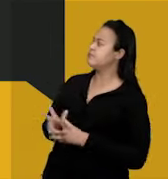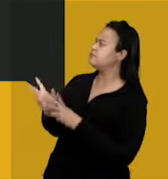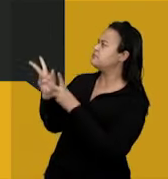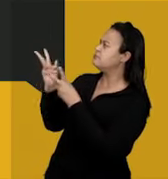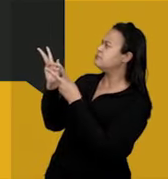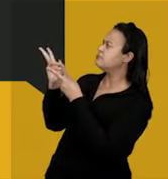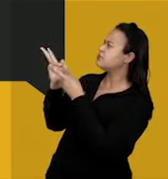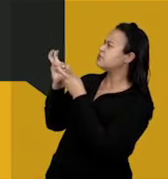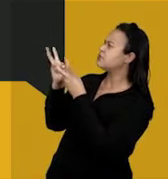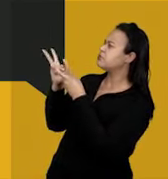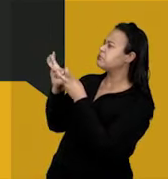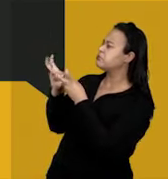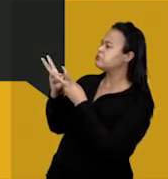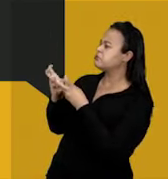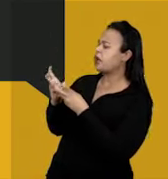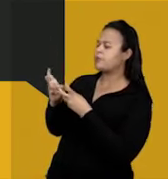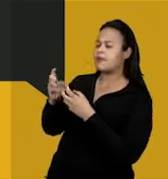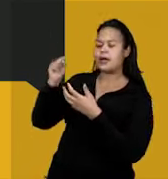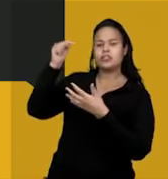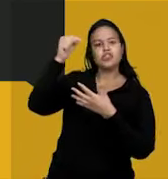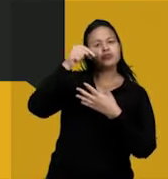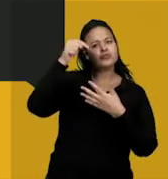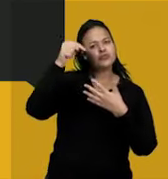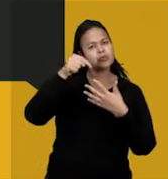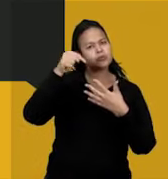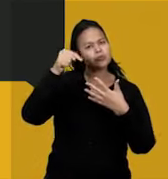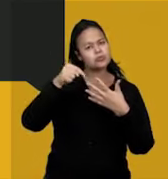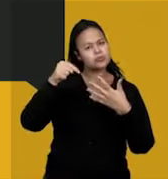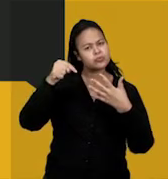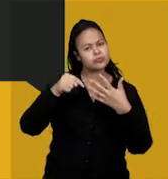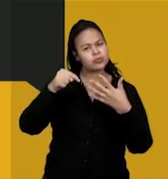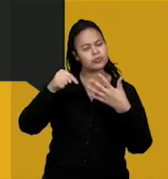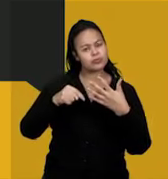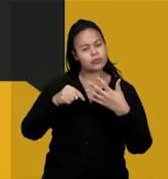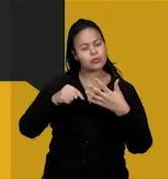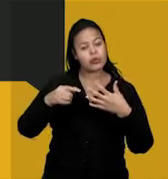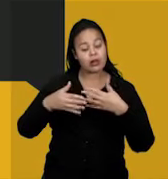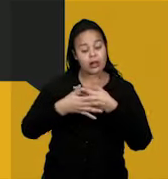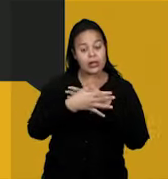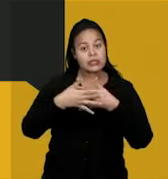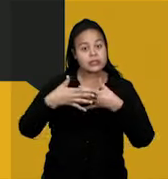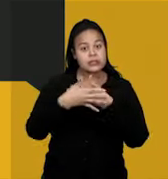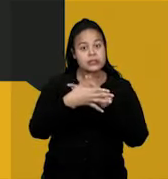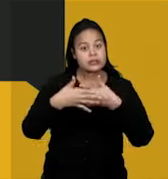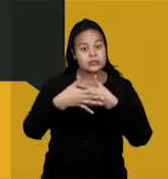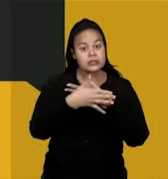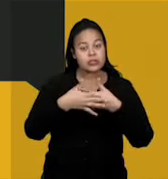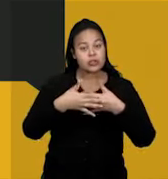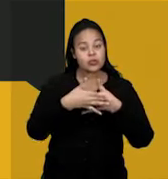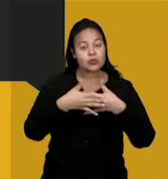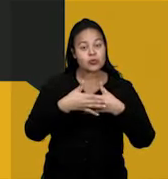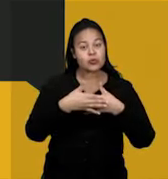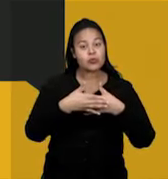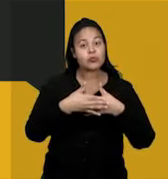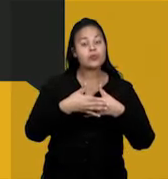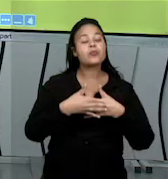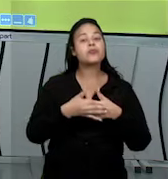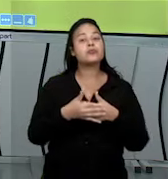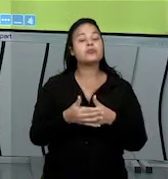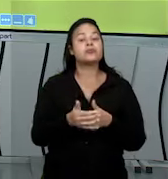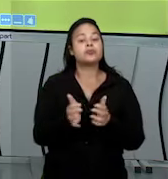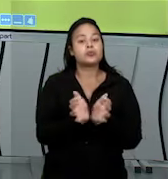identificar os tipos de tecidos como parte integrante na organização dos